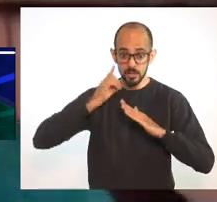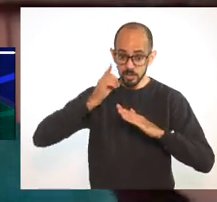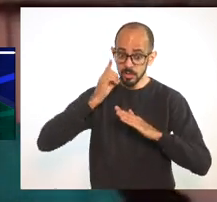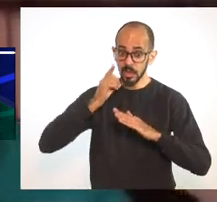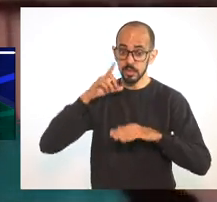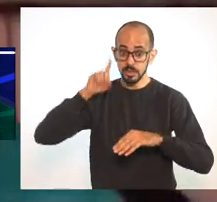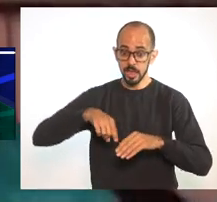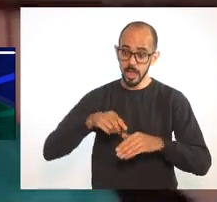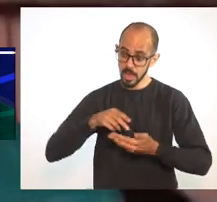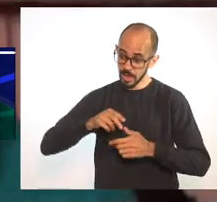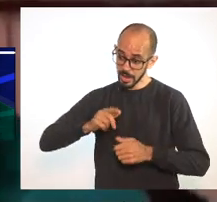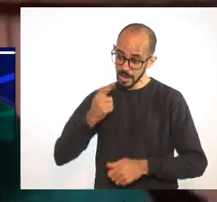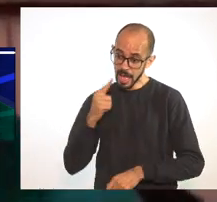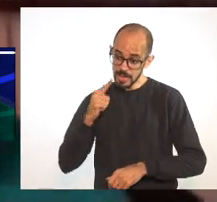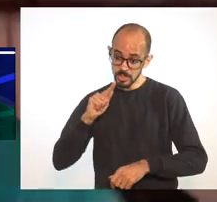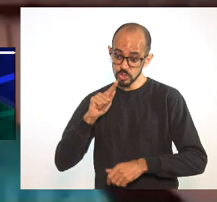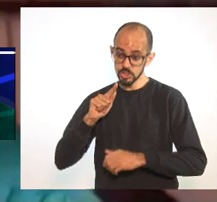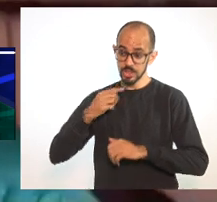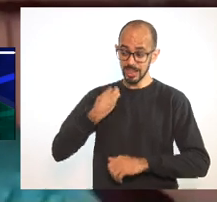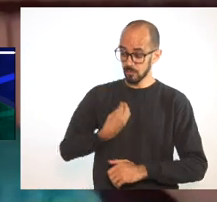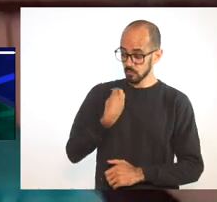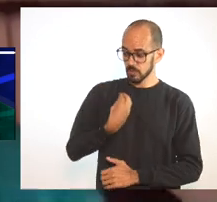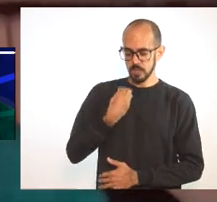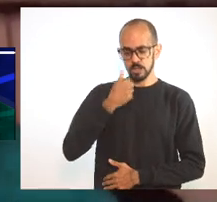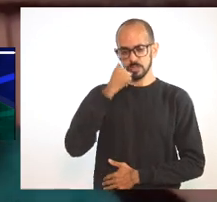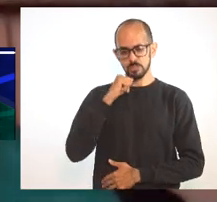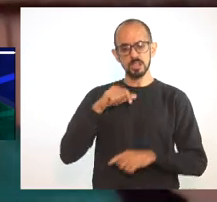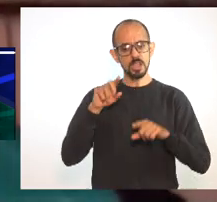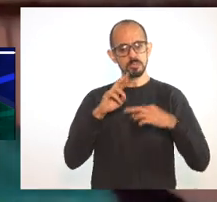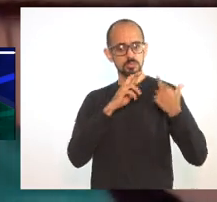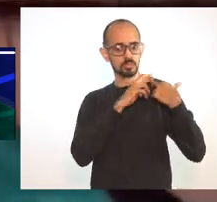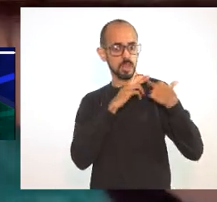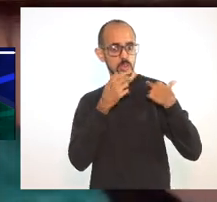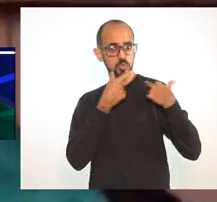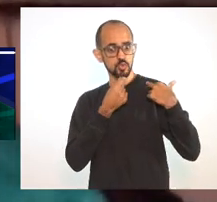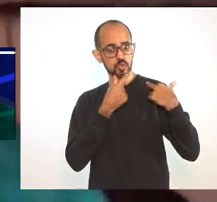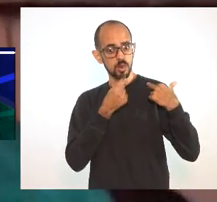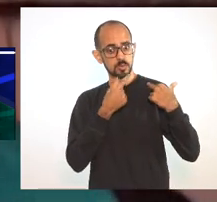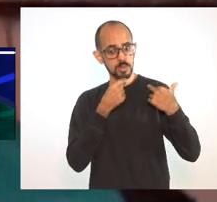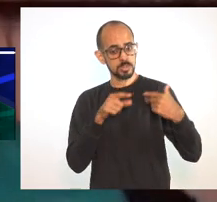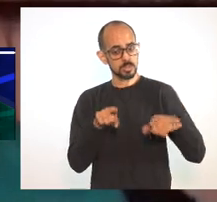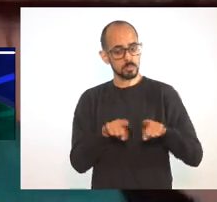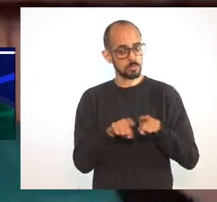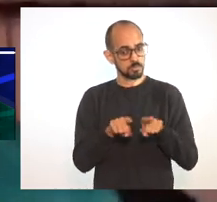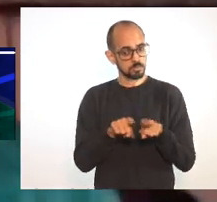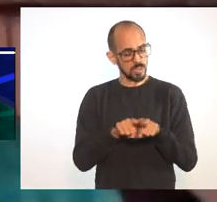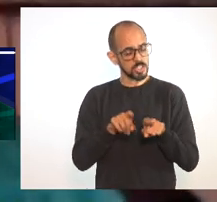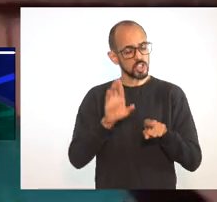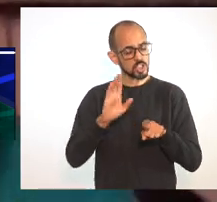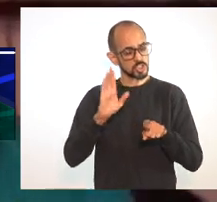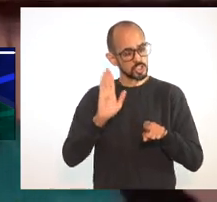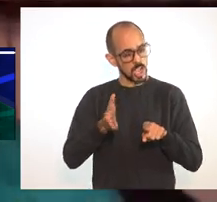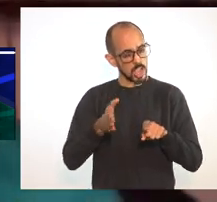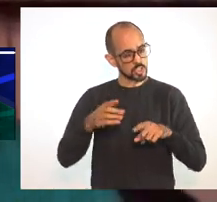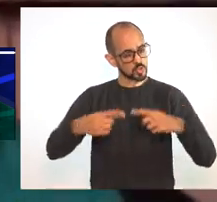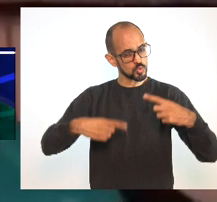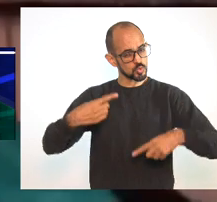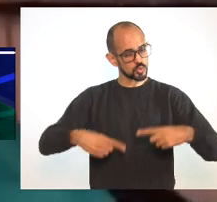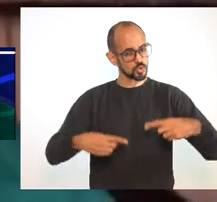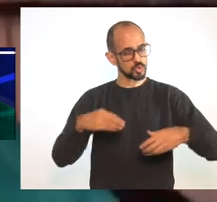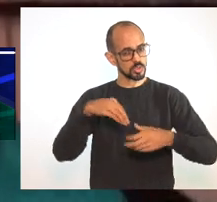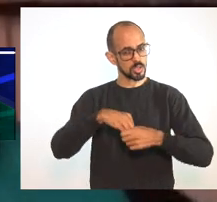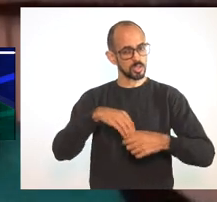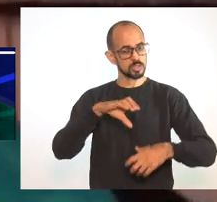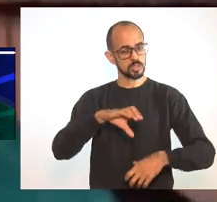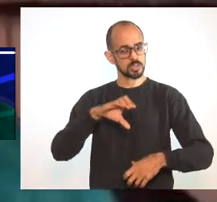É responsabilidade dos homens. Nós discutimos muito isso na CCJ no ano passado, que os homens devem